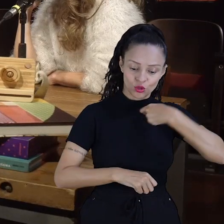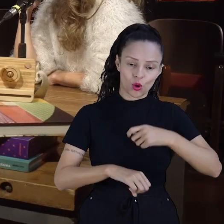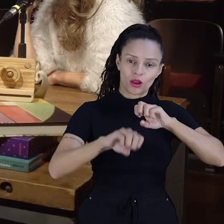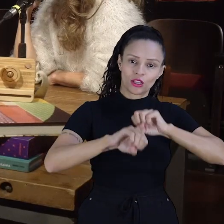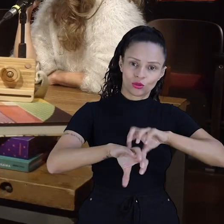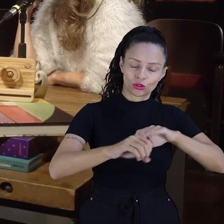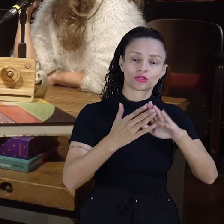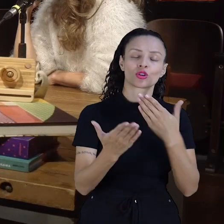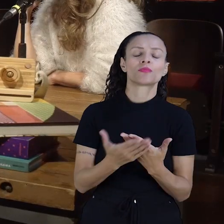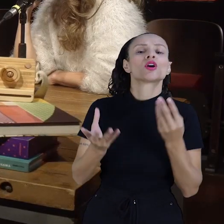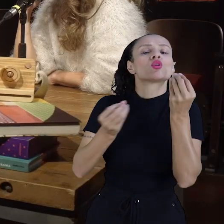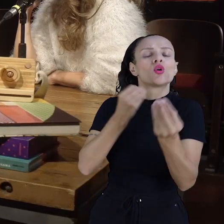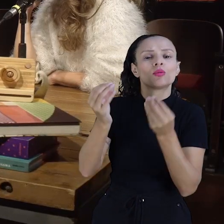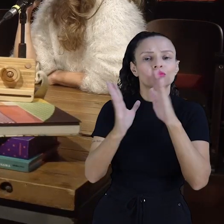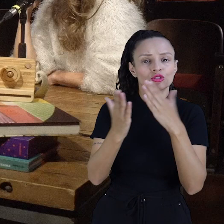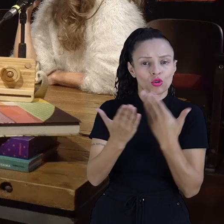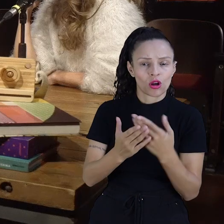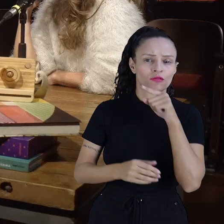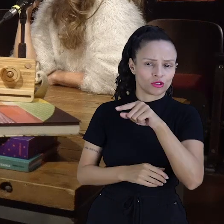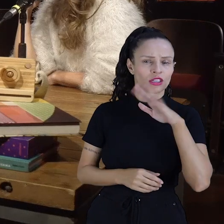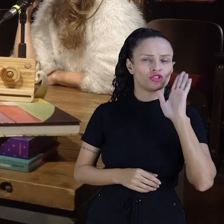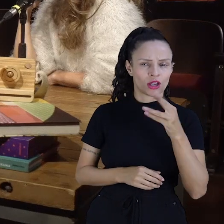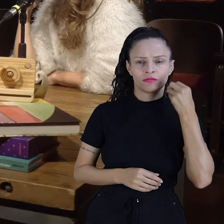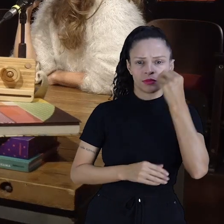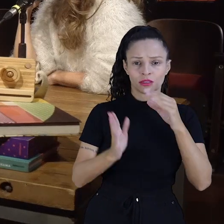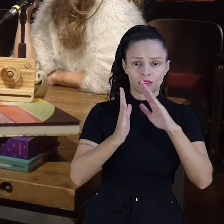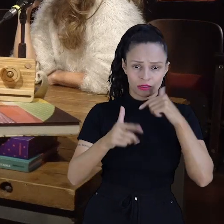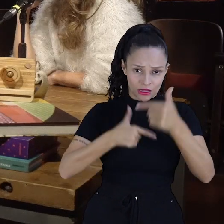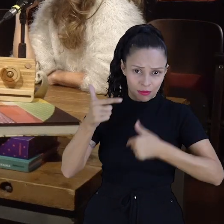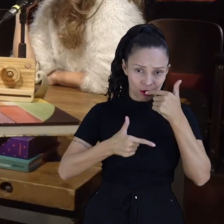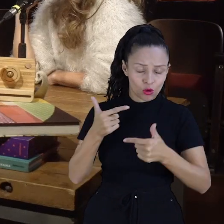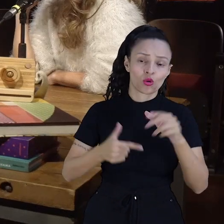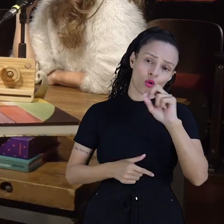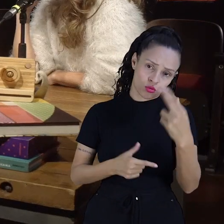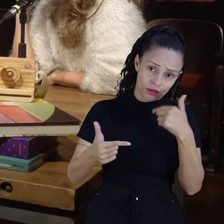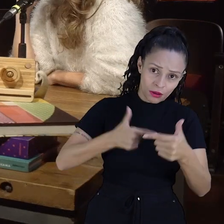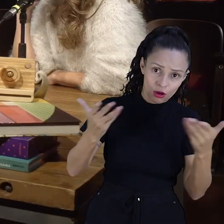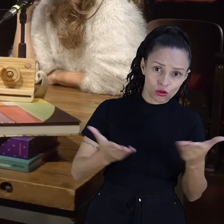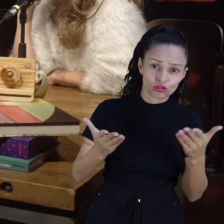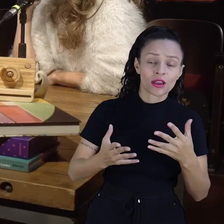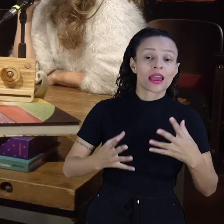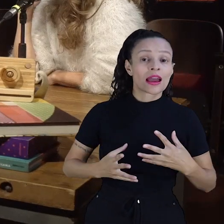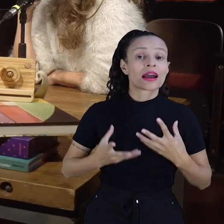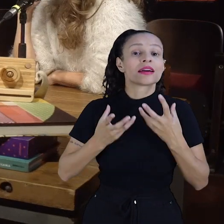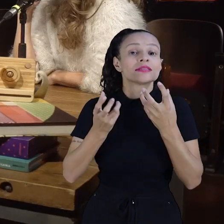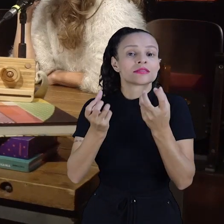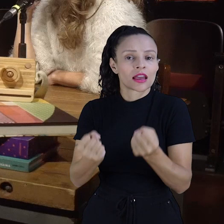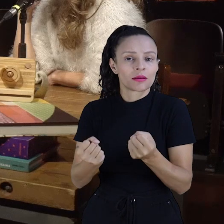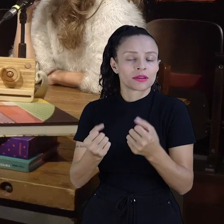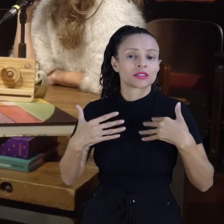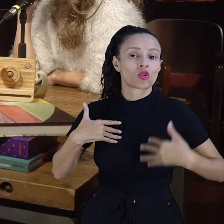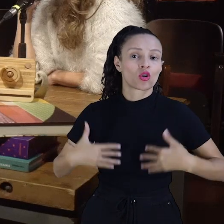educador na escola. Guga, como que as escolas onde você já trabalhou ou trabalha hoje recebem esse